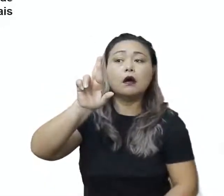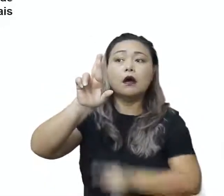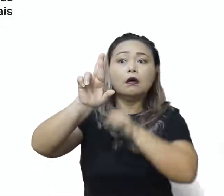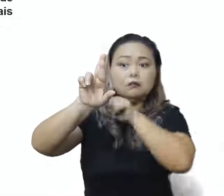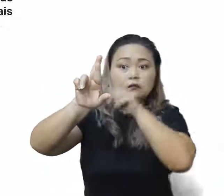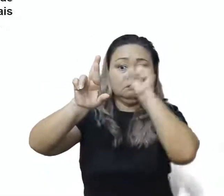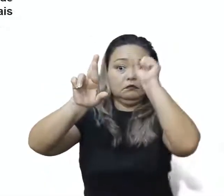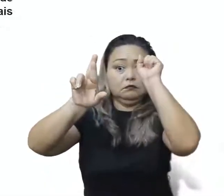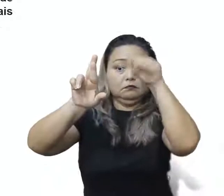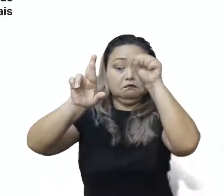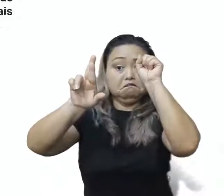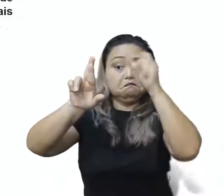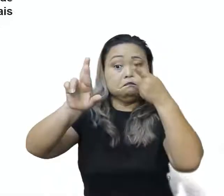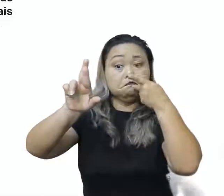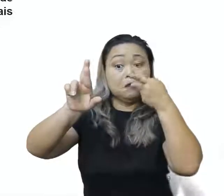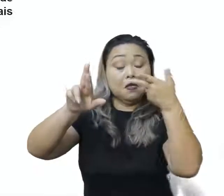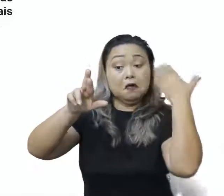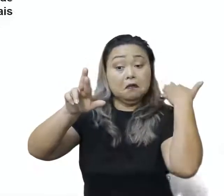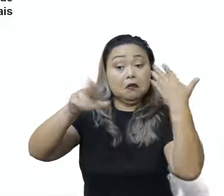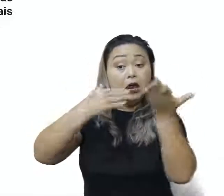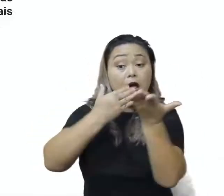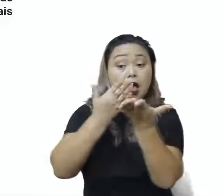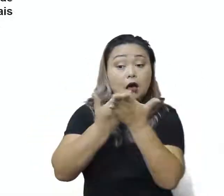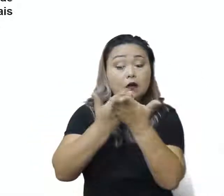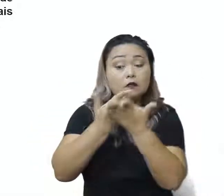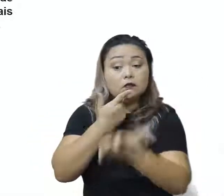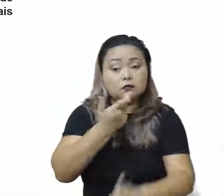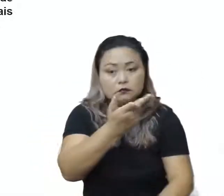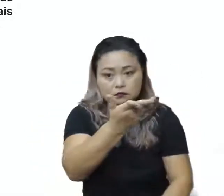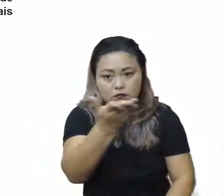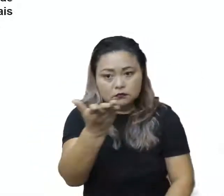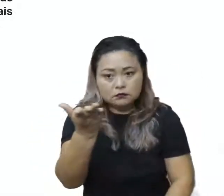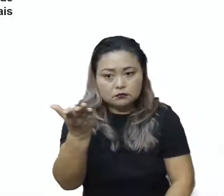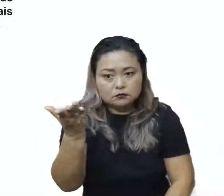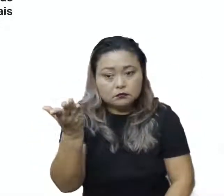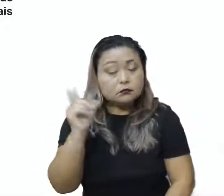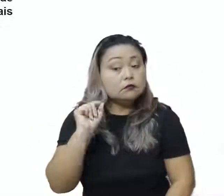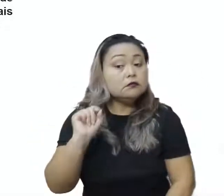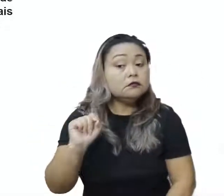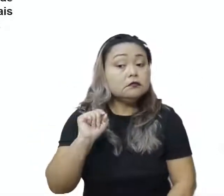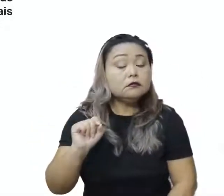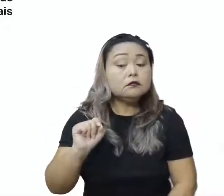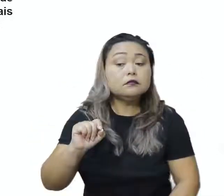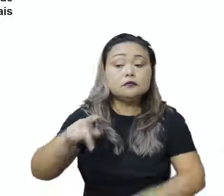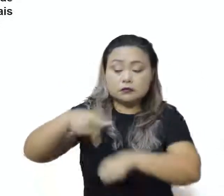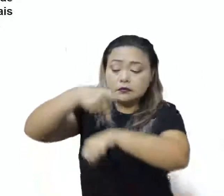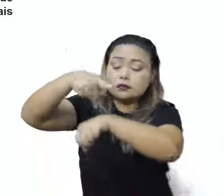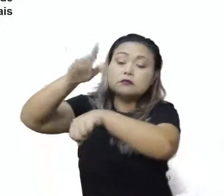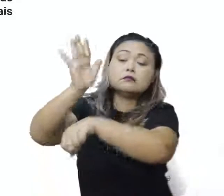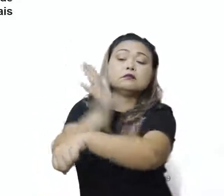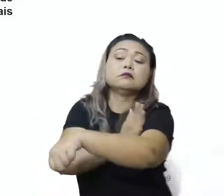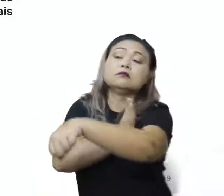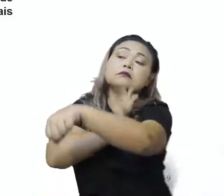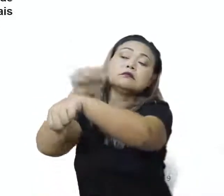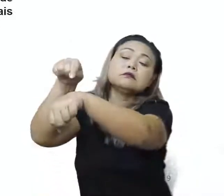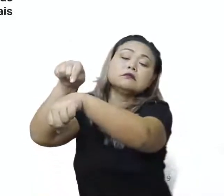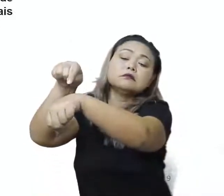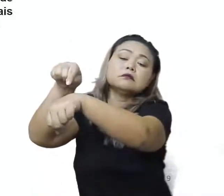desde a primeira aula que eu falei para vocês que os países ricos